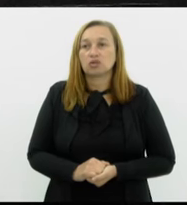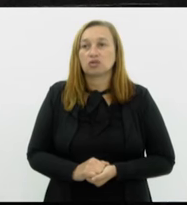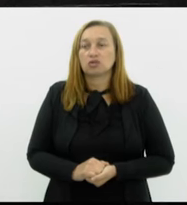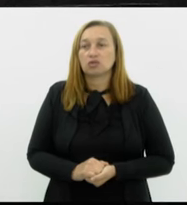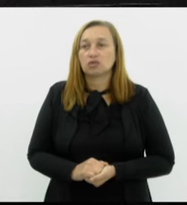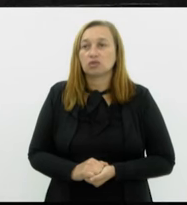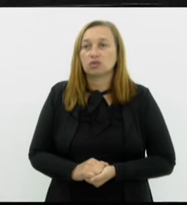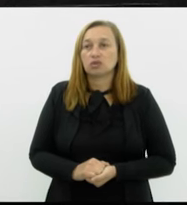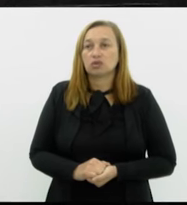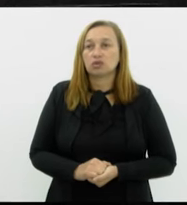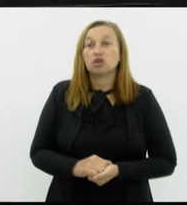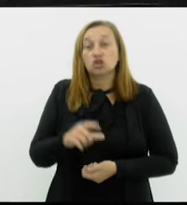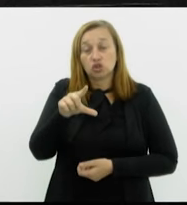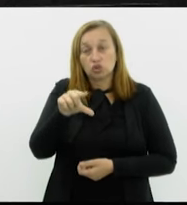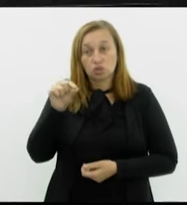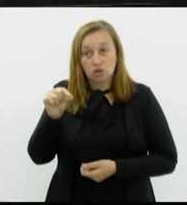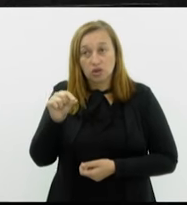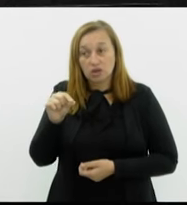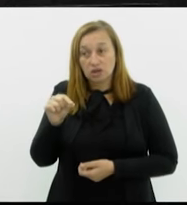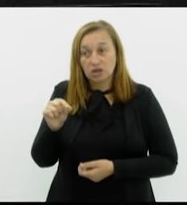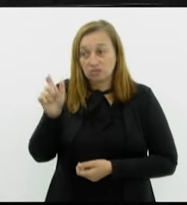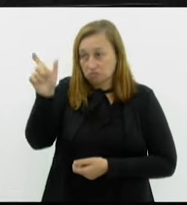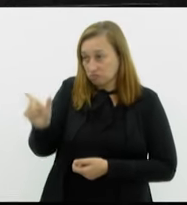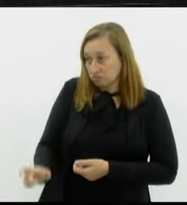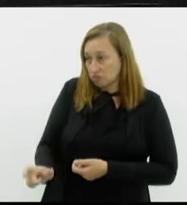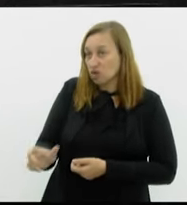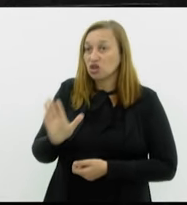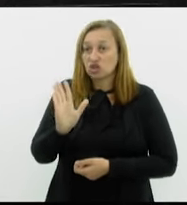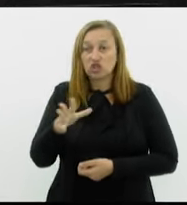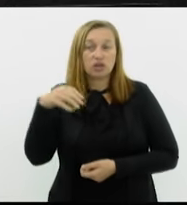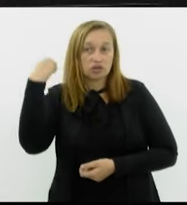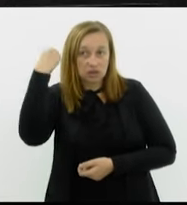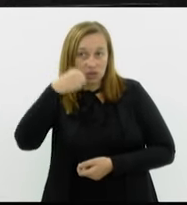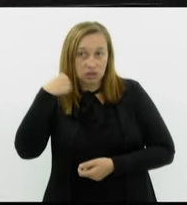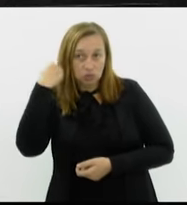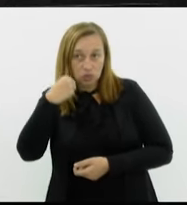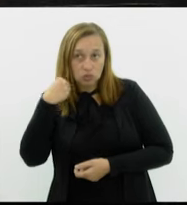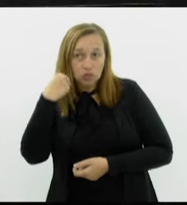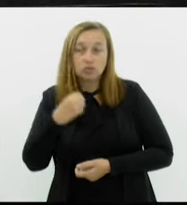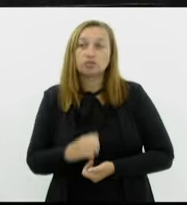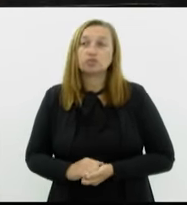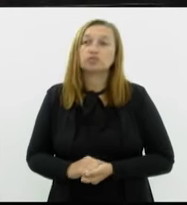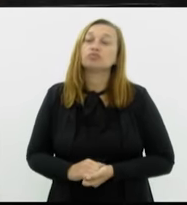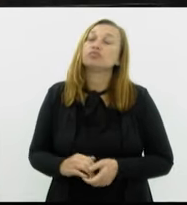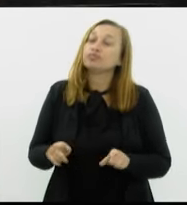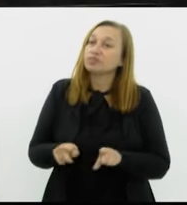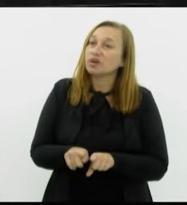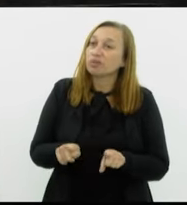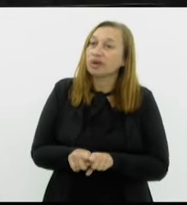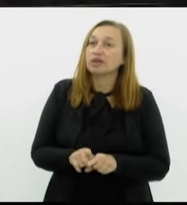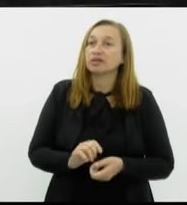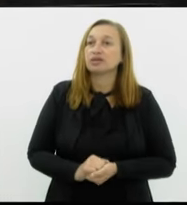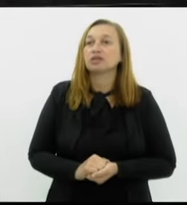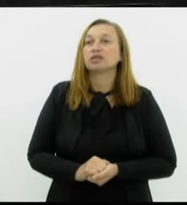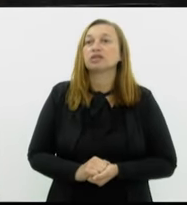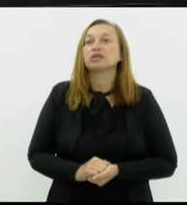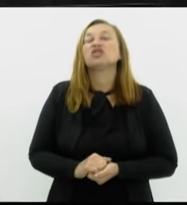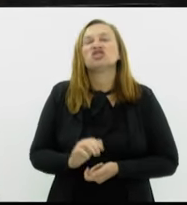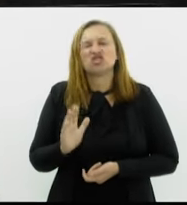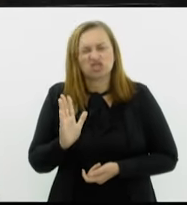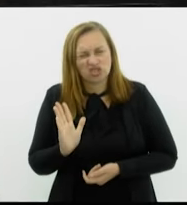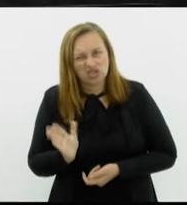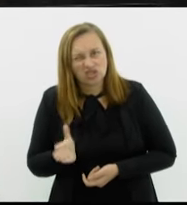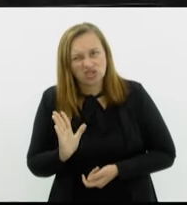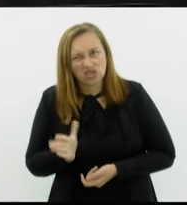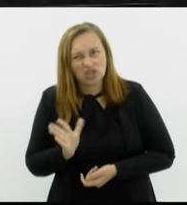mesmo. Afinal, já tinha sido senador da República e tinha já